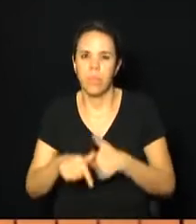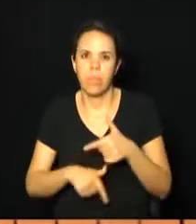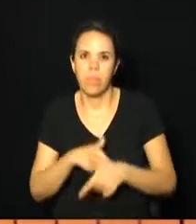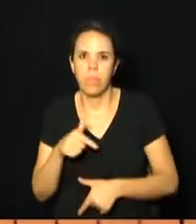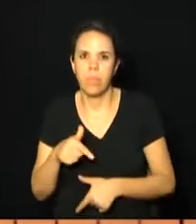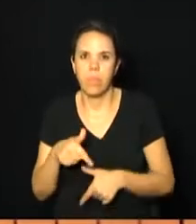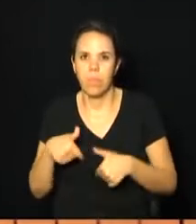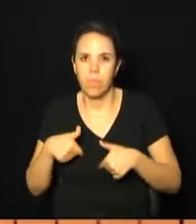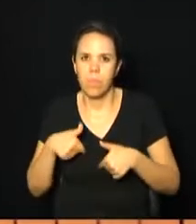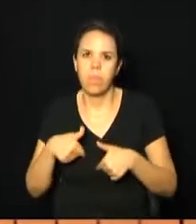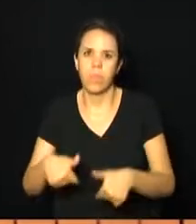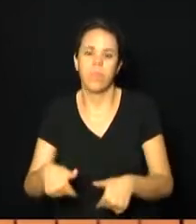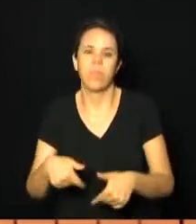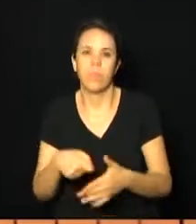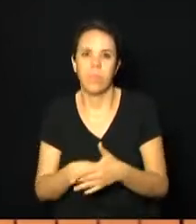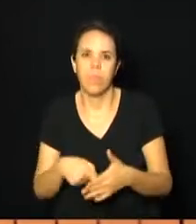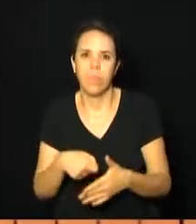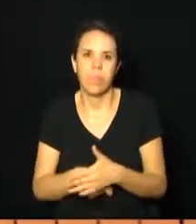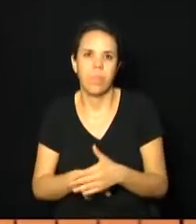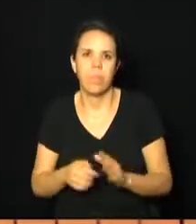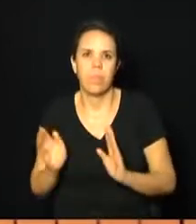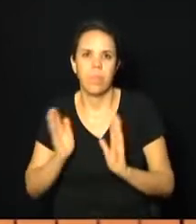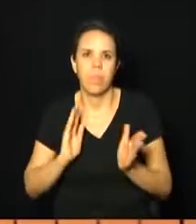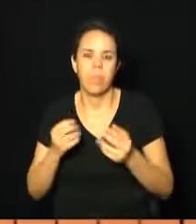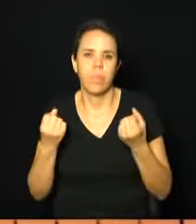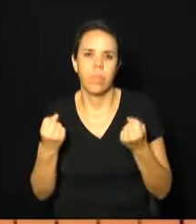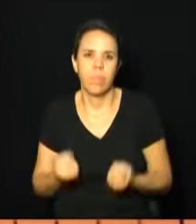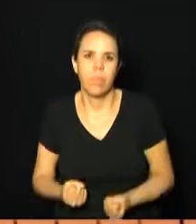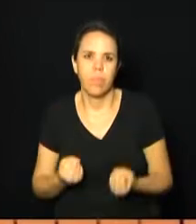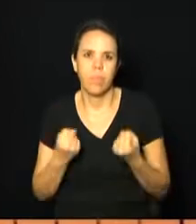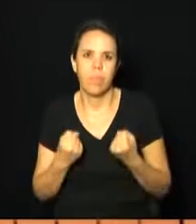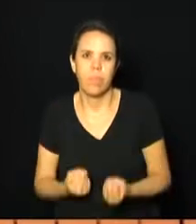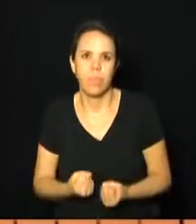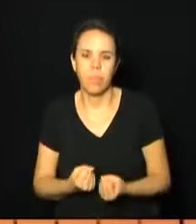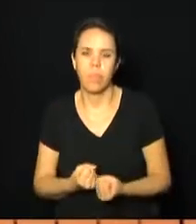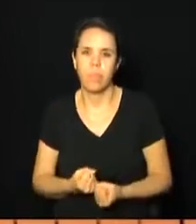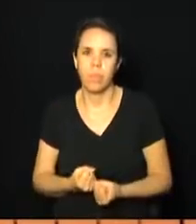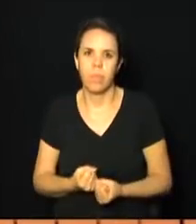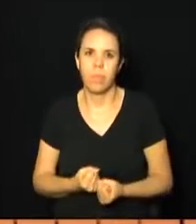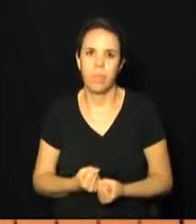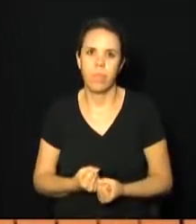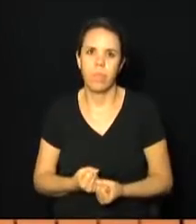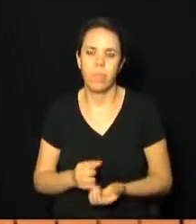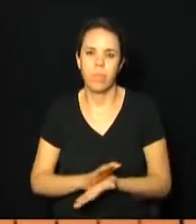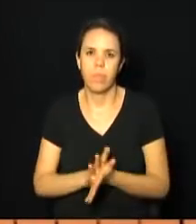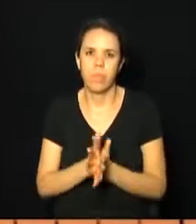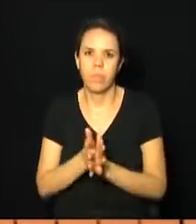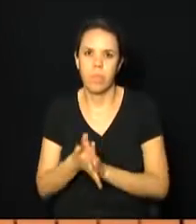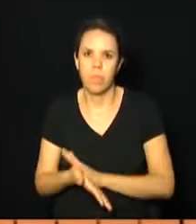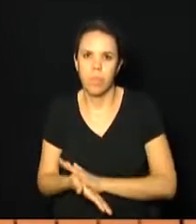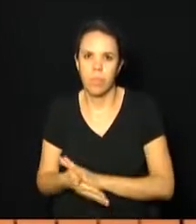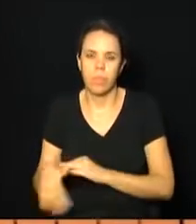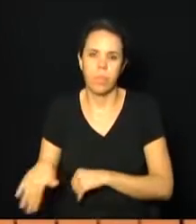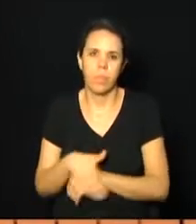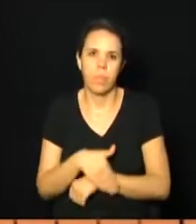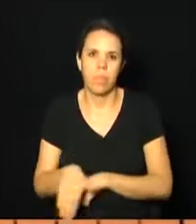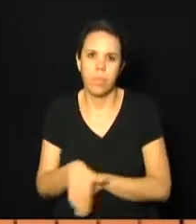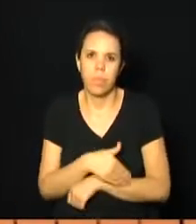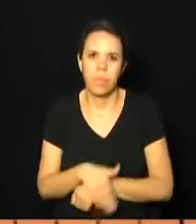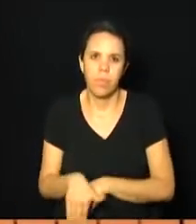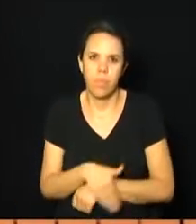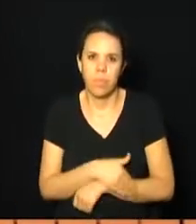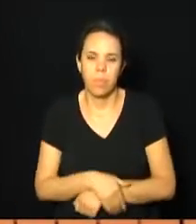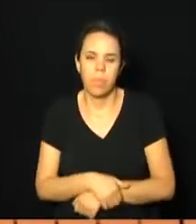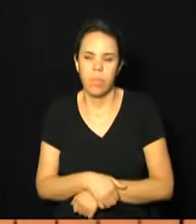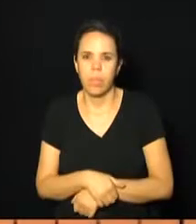mais intenso, porque são caminhões pesados e acaba deteriorando o solo. Então tem a questão